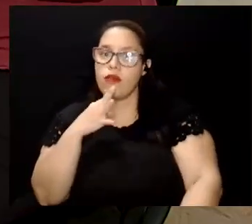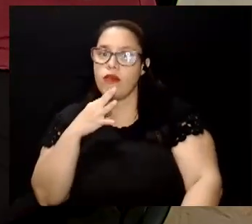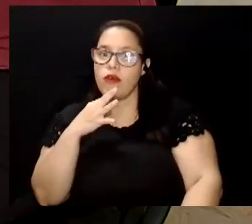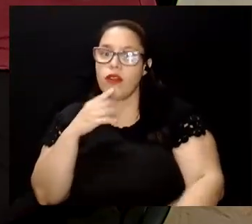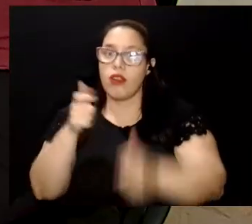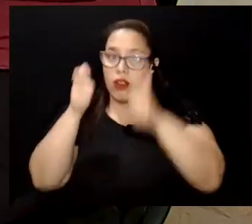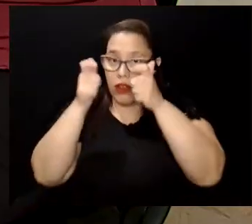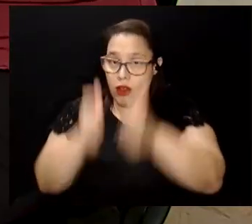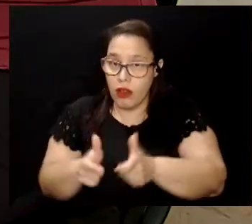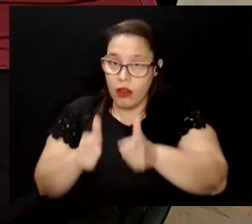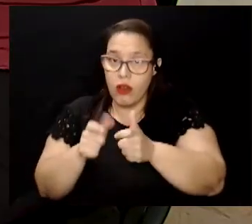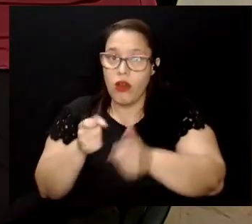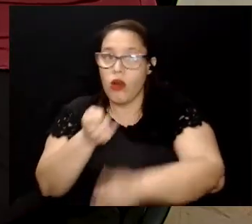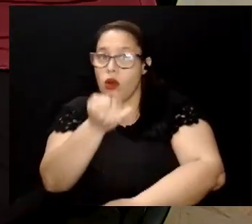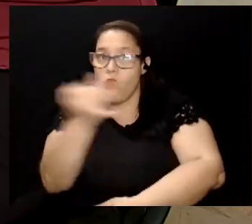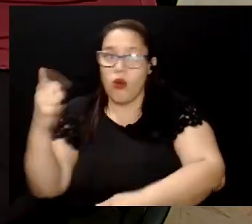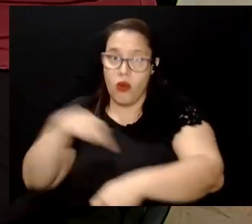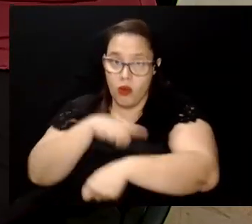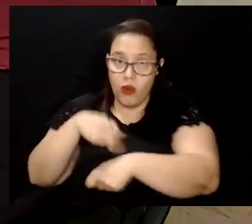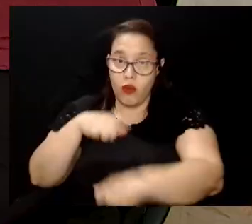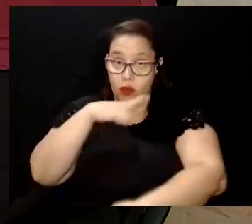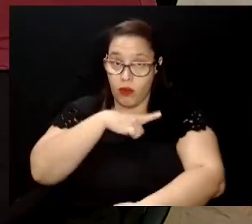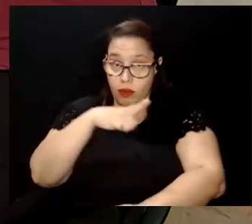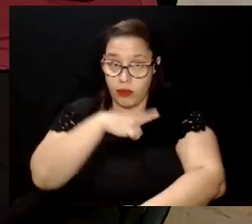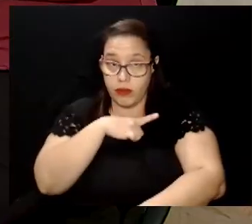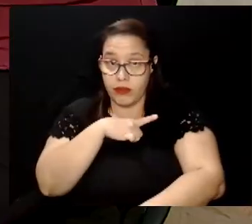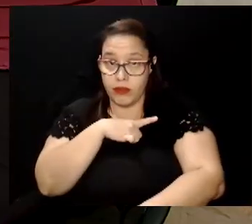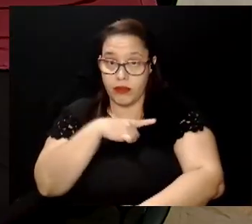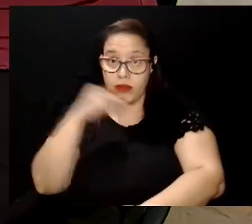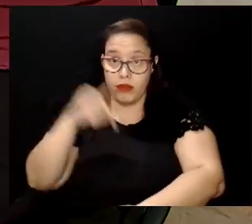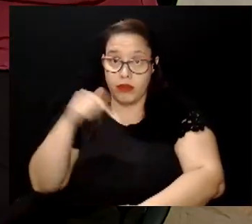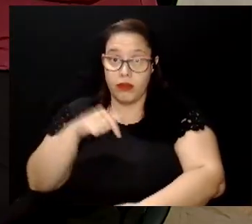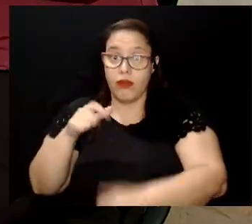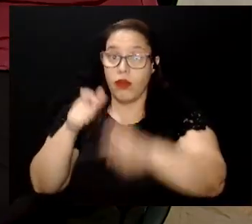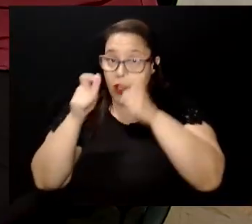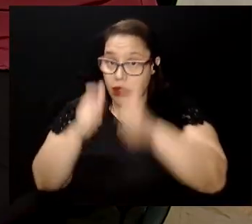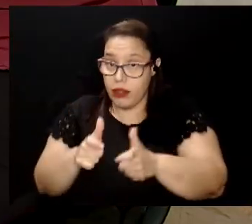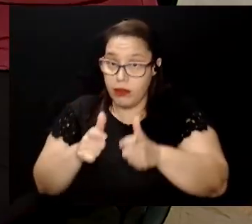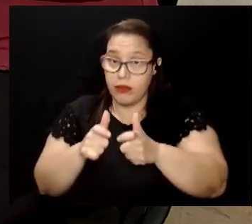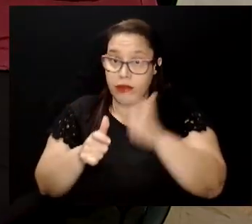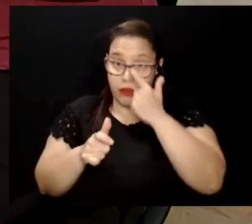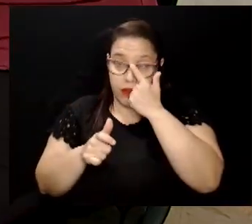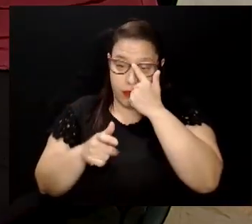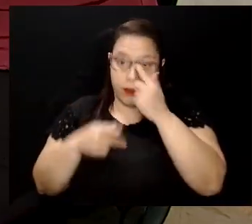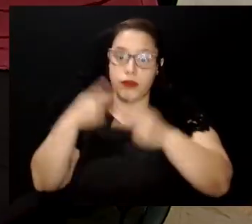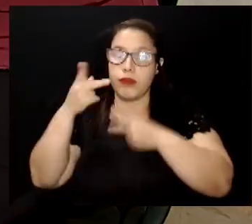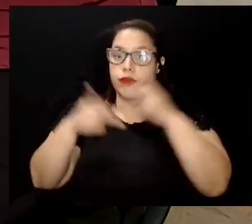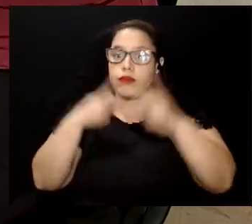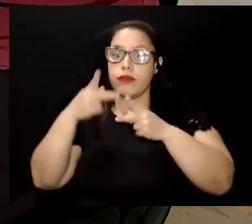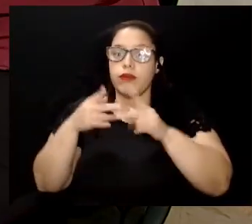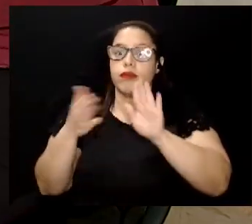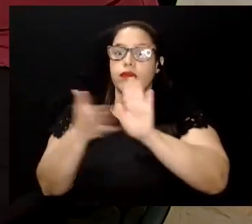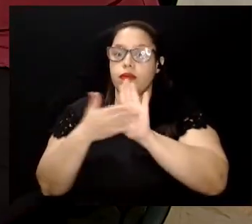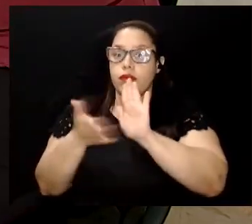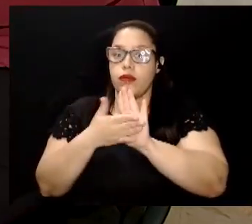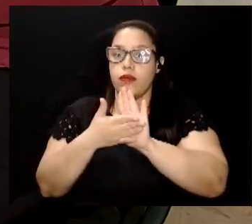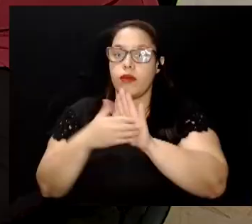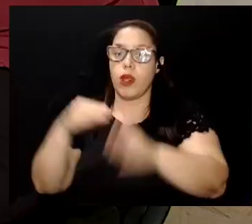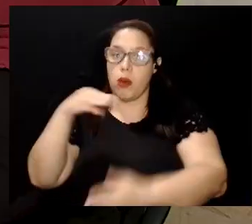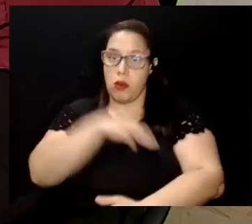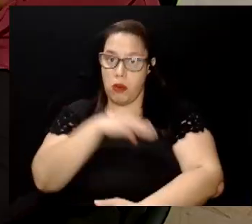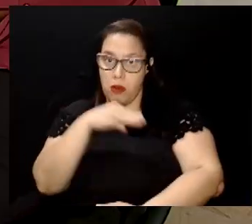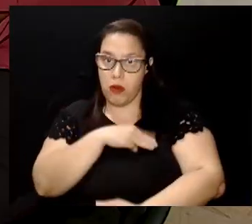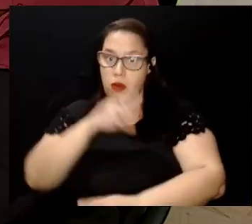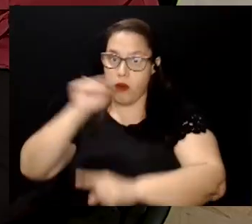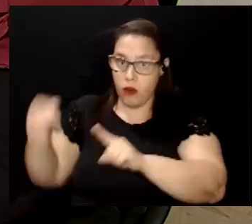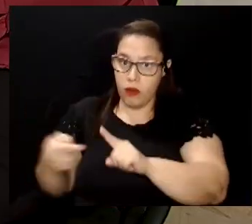existe aqui essa unidade e falar um pouquinho sobre a proposta, a missão, o objetivo desse lugar.